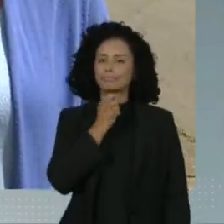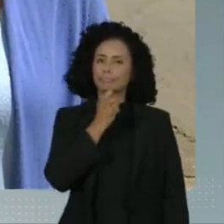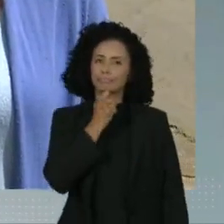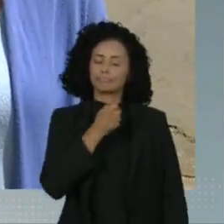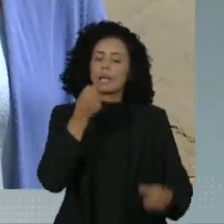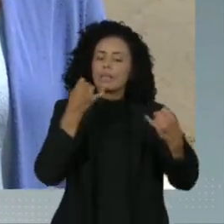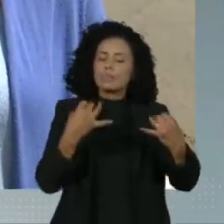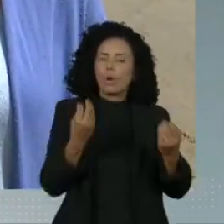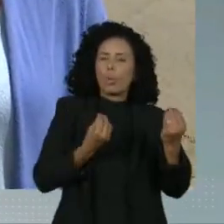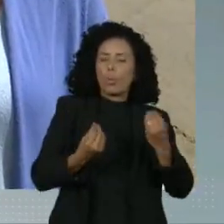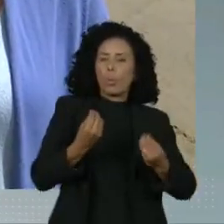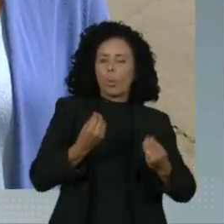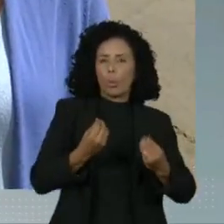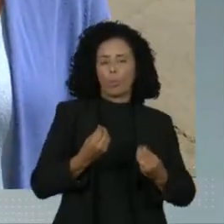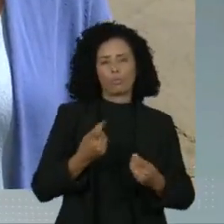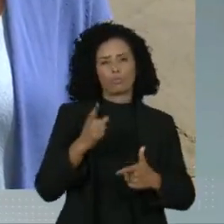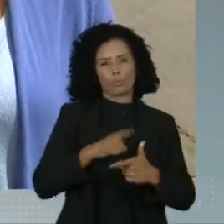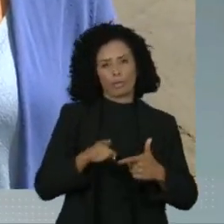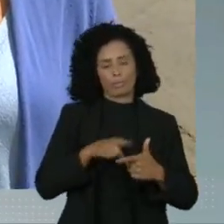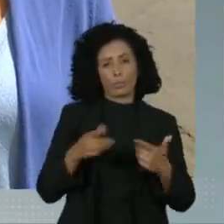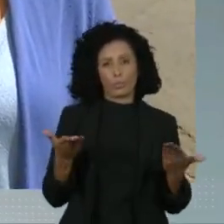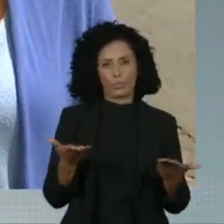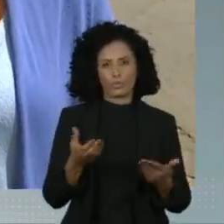qual é a situação neste momento. Boa tarde, Maria.